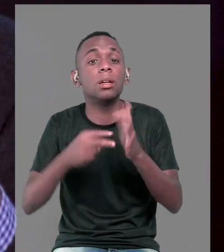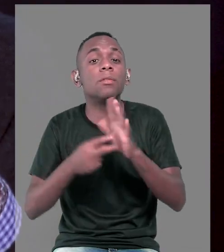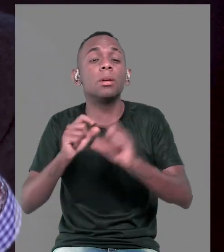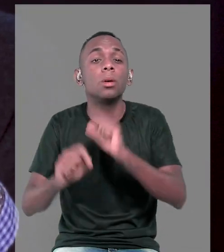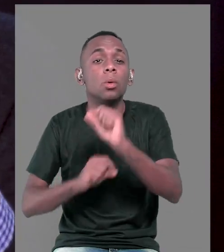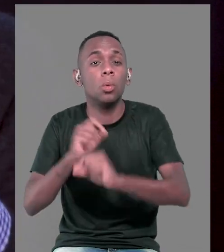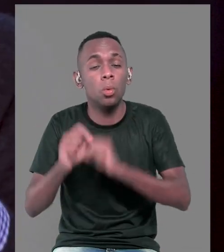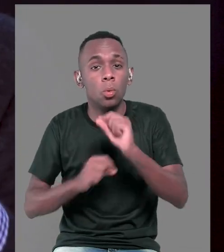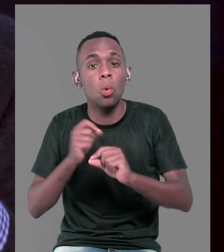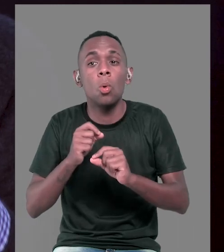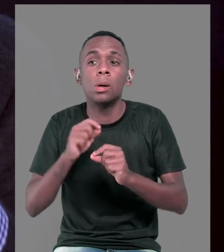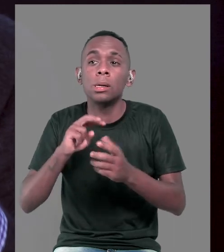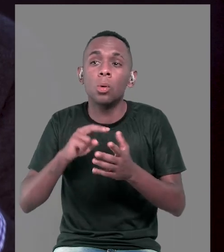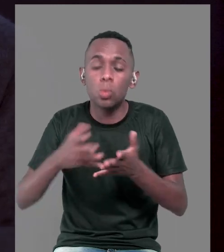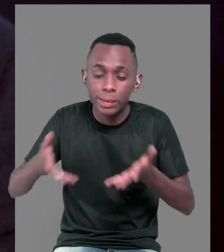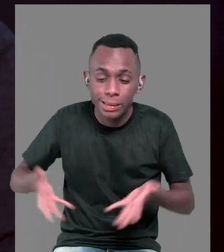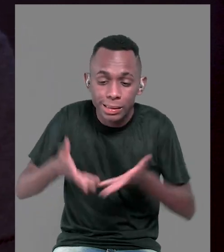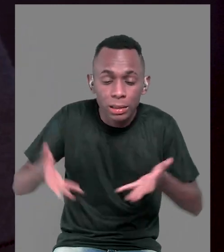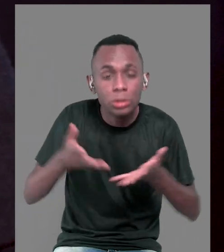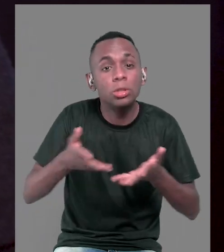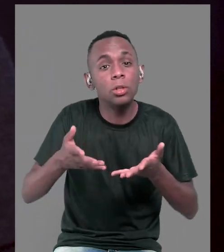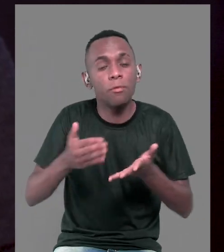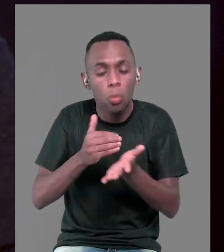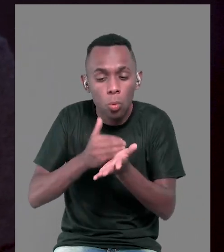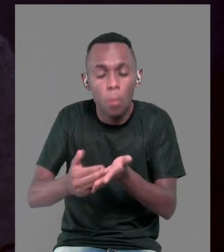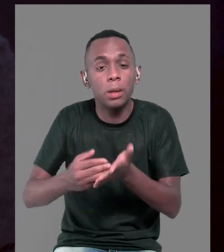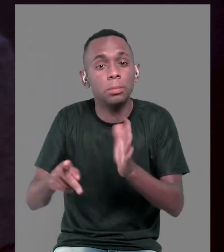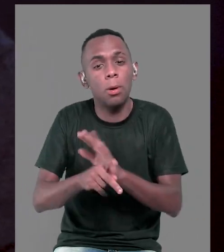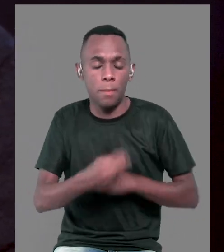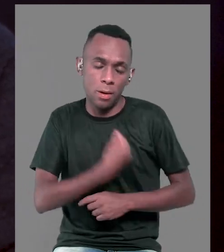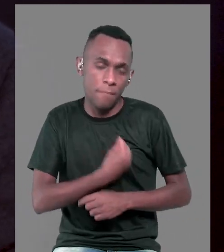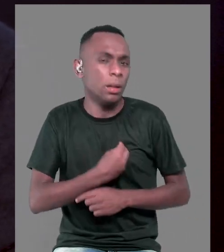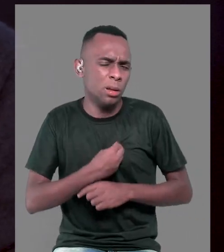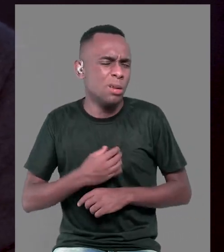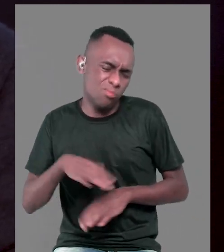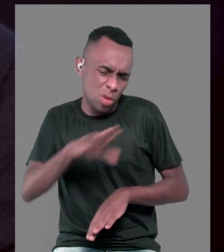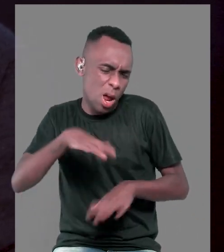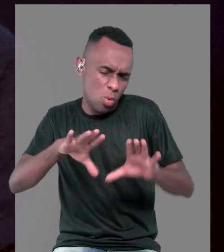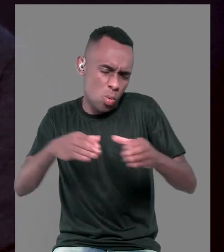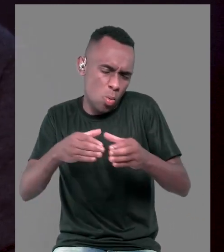dá empuxo para a vida, especialmente nos humanos.